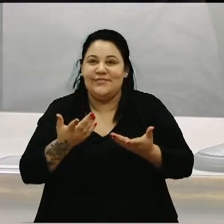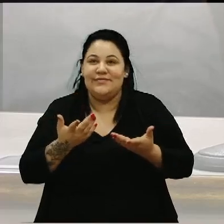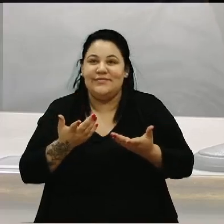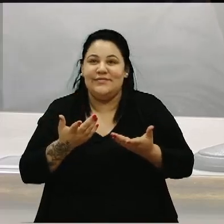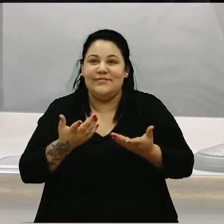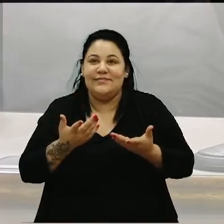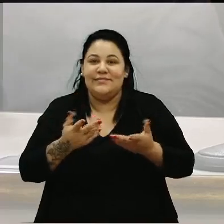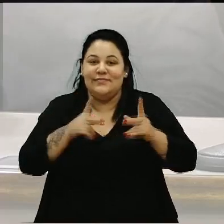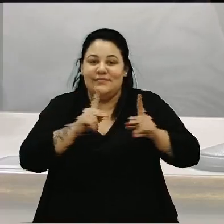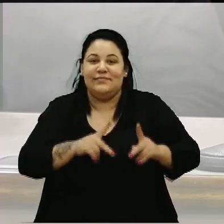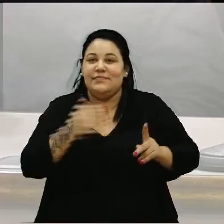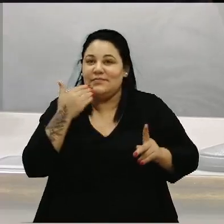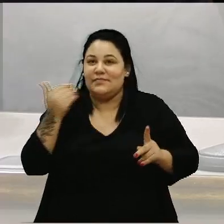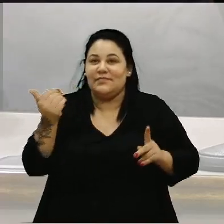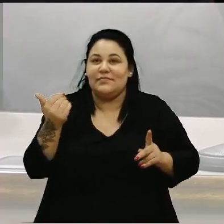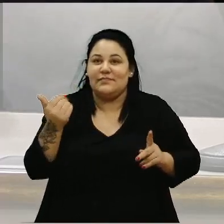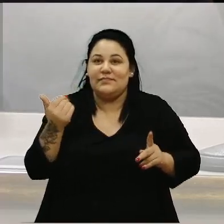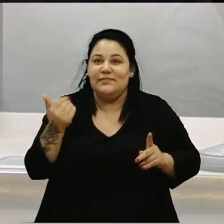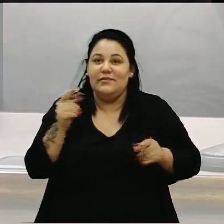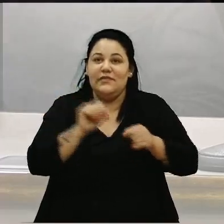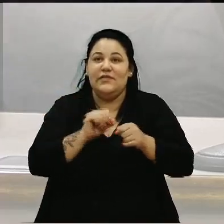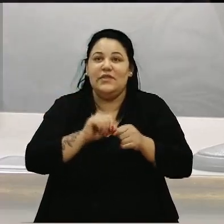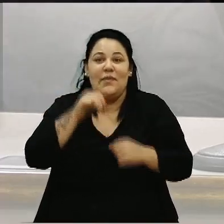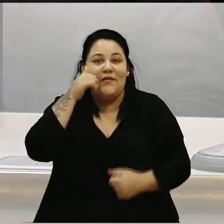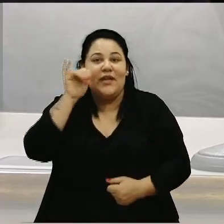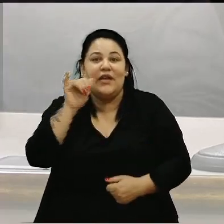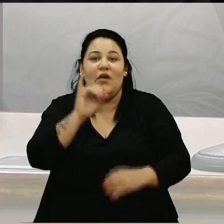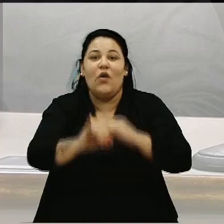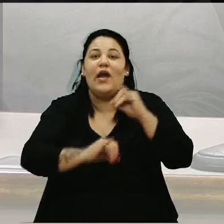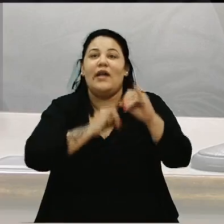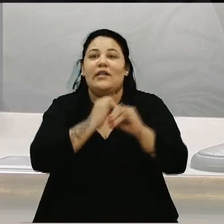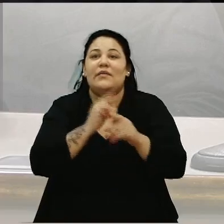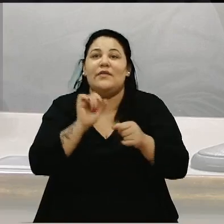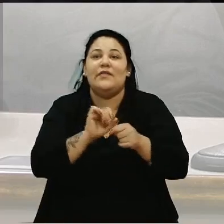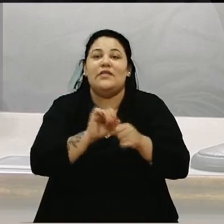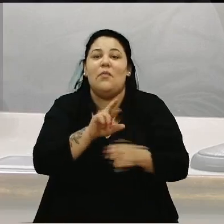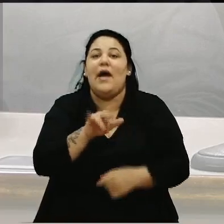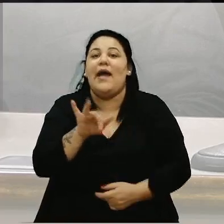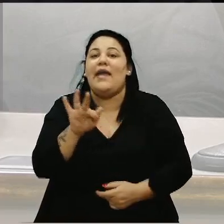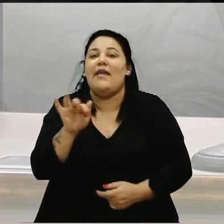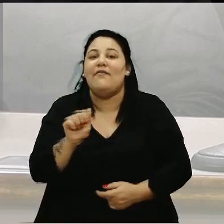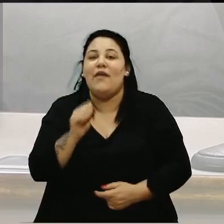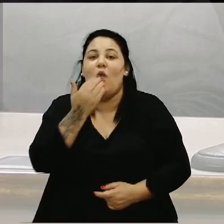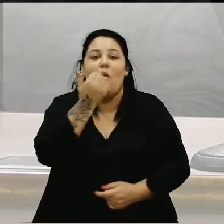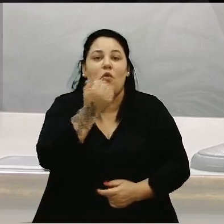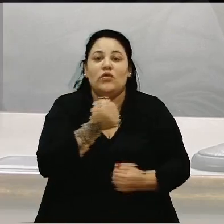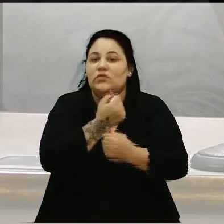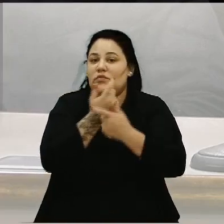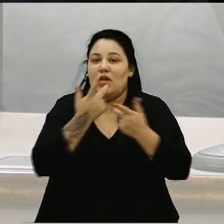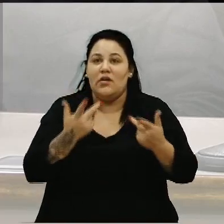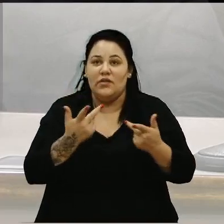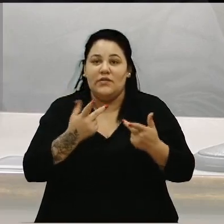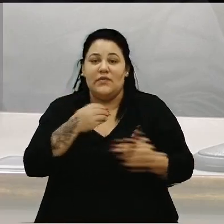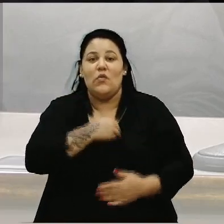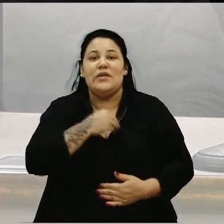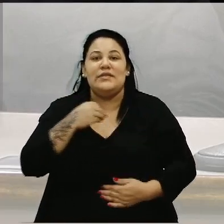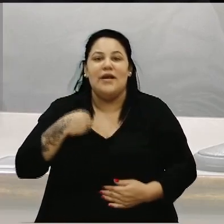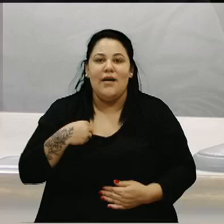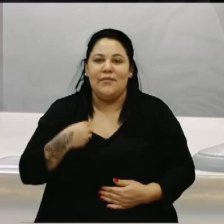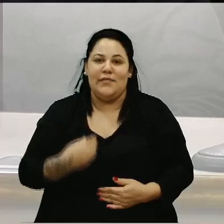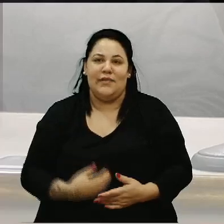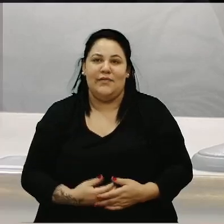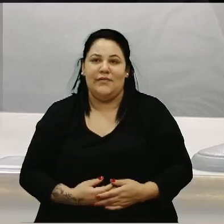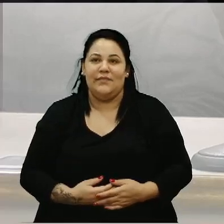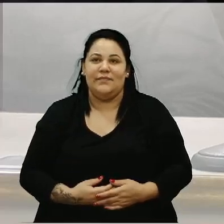As pessoas pedem, vamos fazer uma vaquinha online para fazer uma rifa, um almoço, para fazer um exame, para fazer